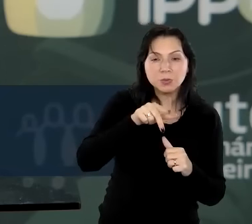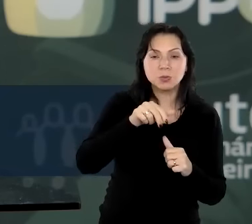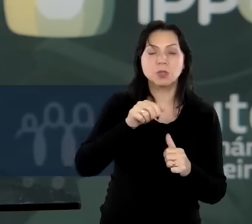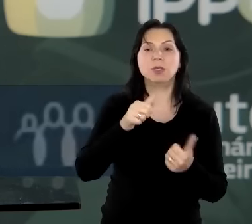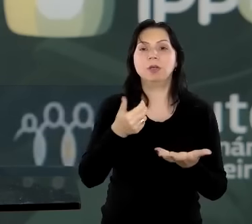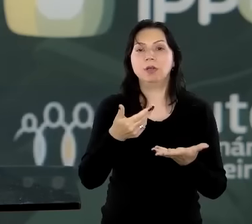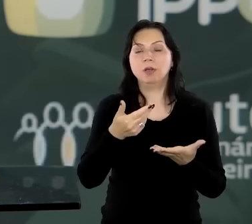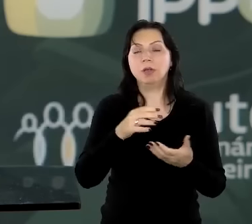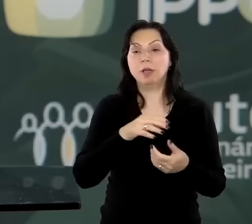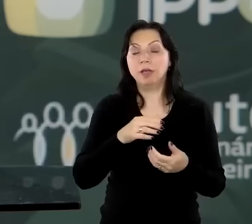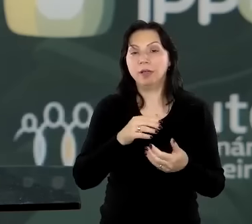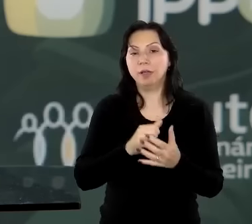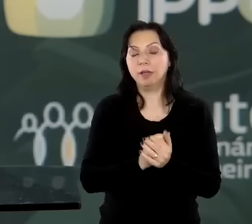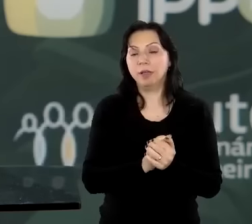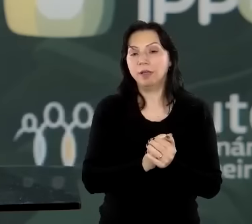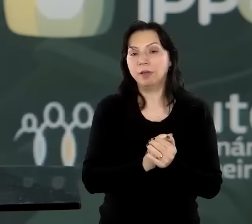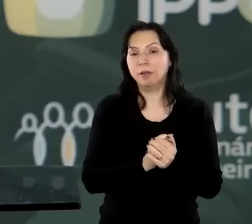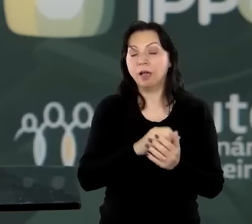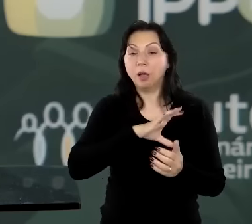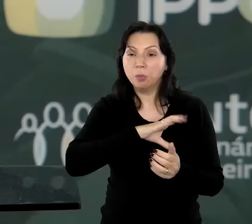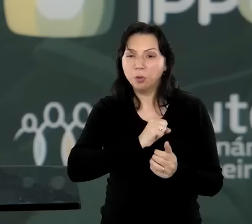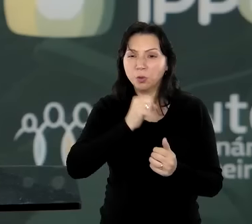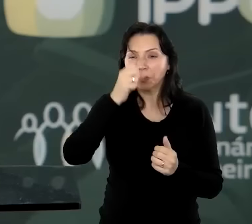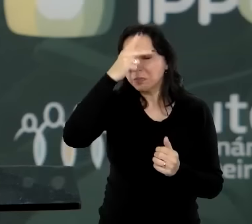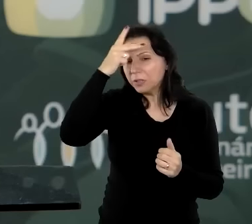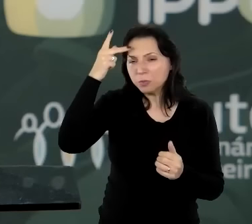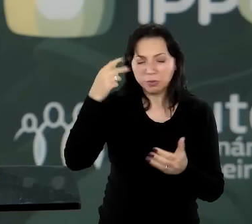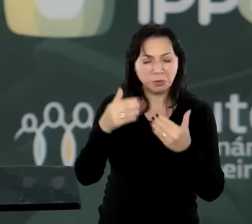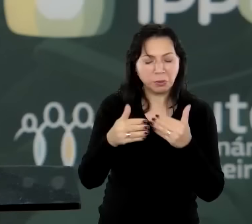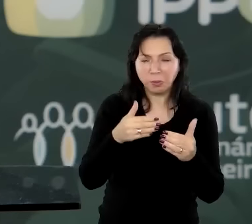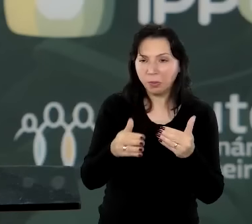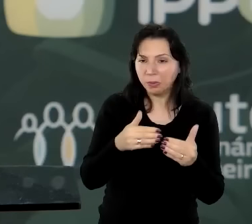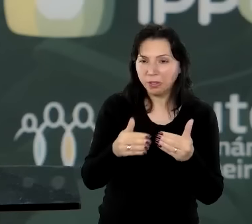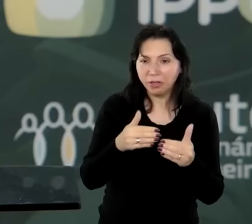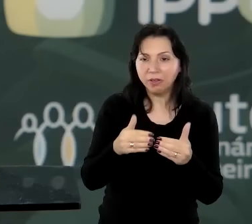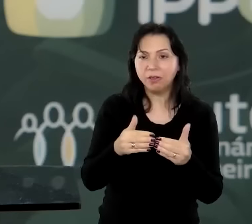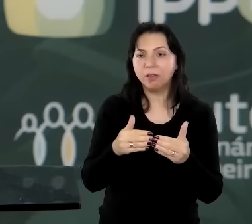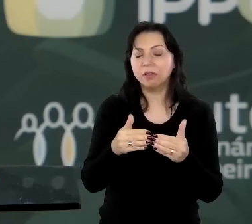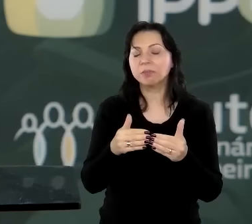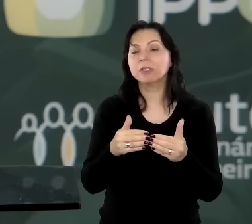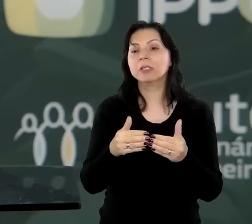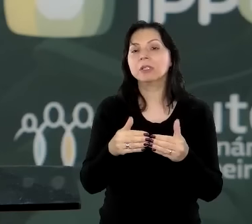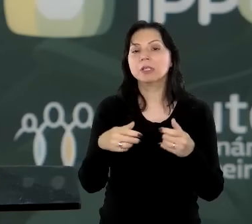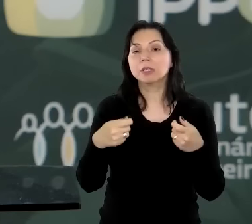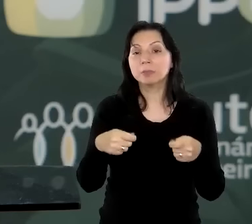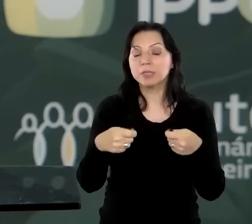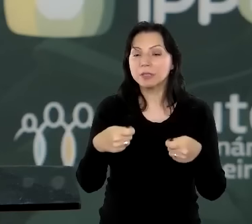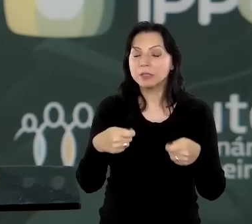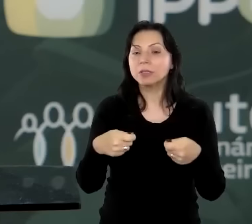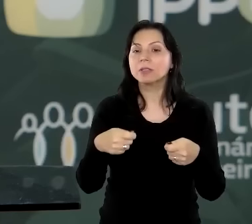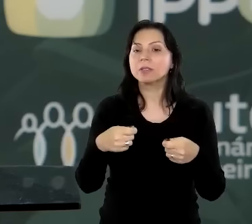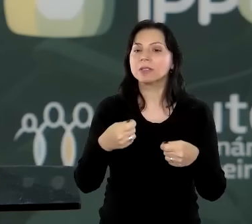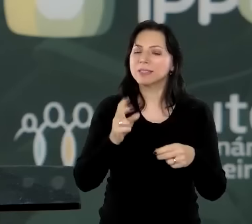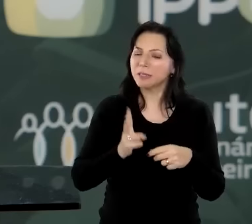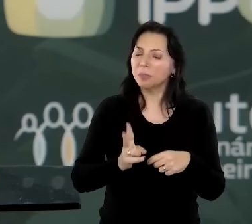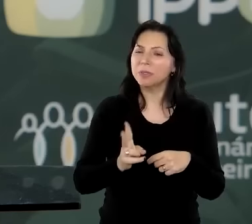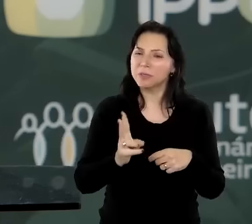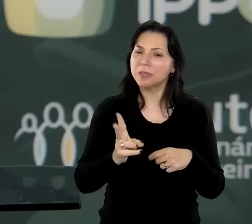é a palavra ágape, que é a palavra mais comum usada no Novo Testamento para amor, amor sacrificial. A palavra